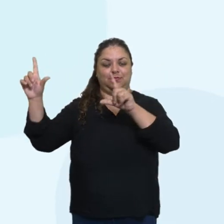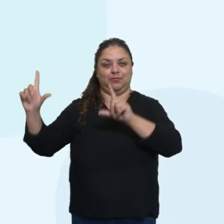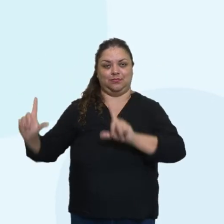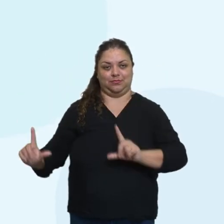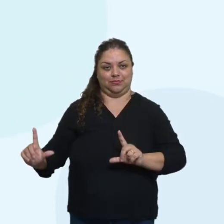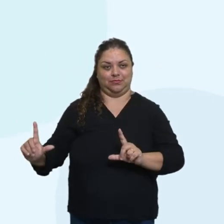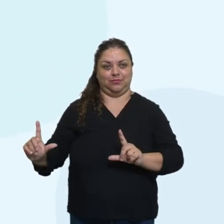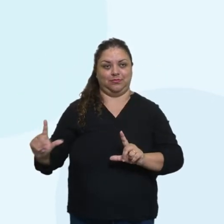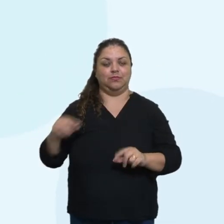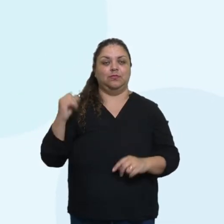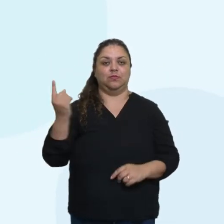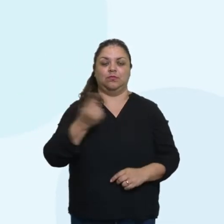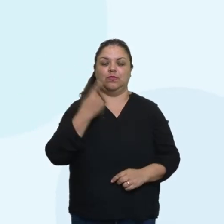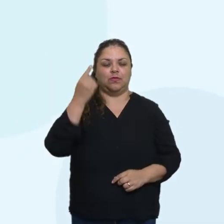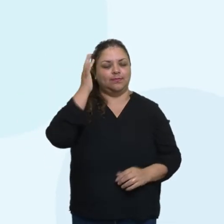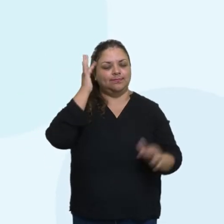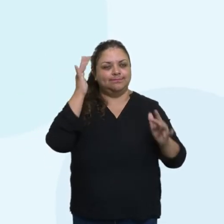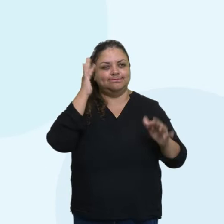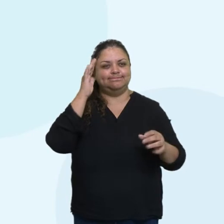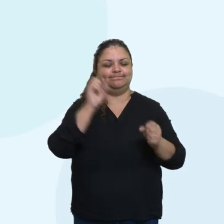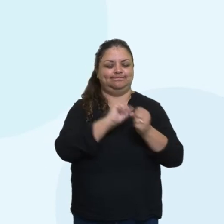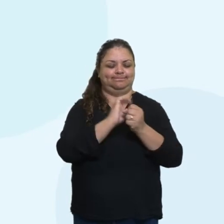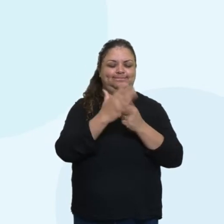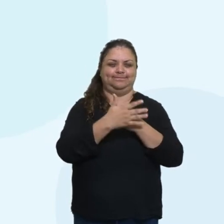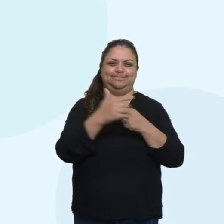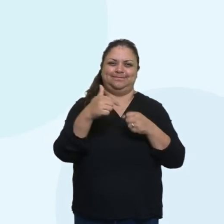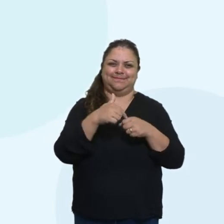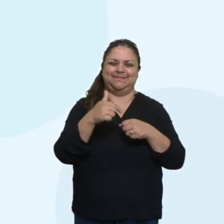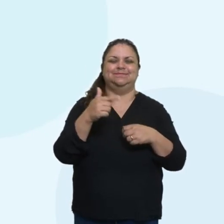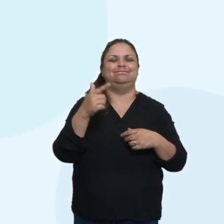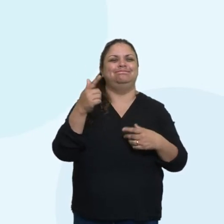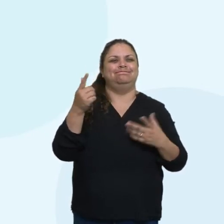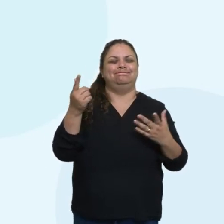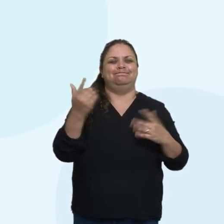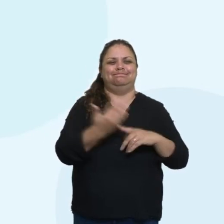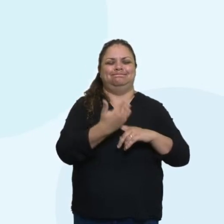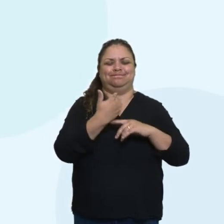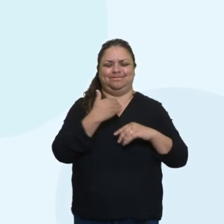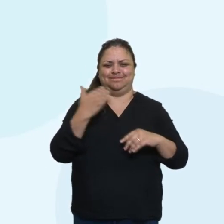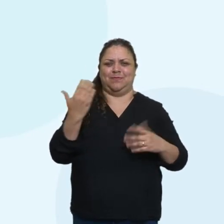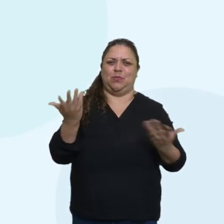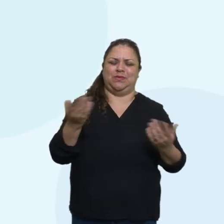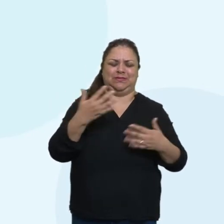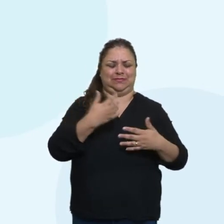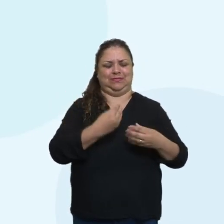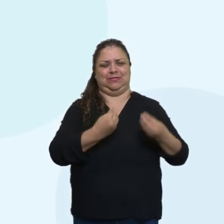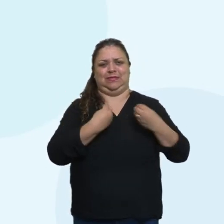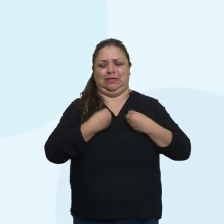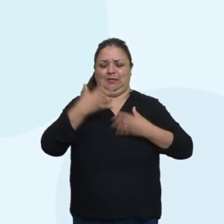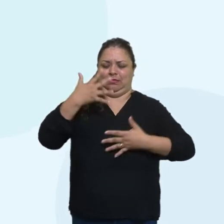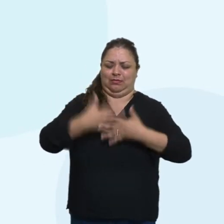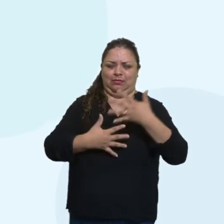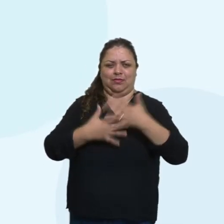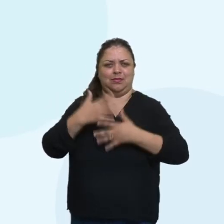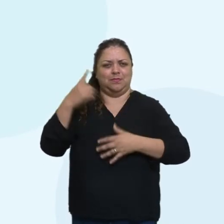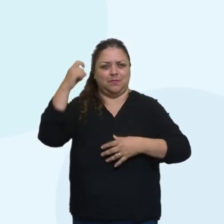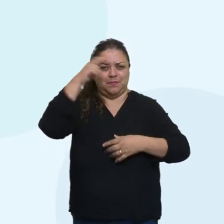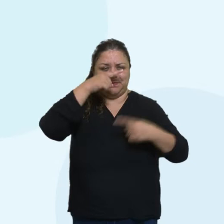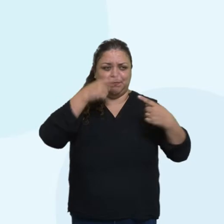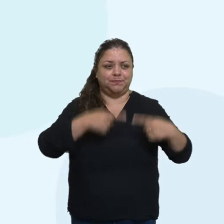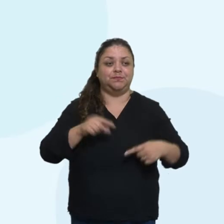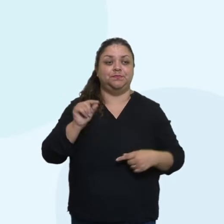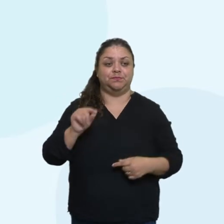para pensar nos desafios da corrida de 19 a gente pensar aqui e refletir um pouquinho então surgiram desafios acerca da